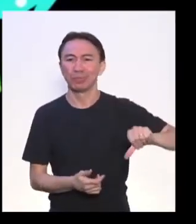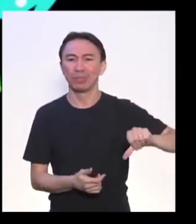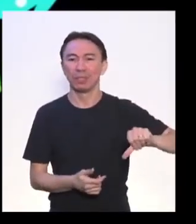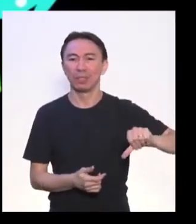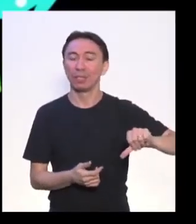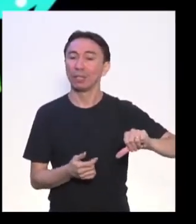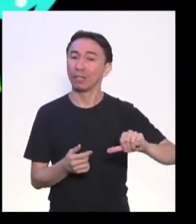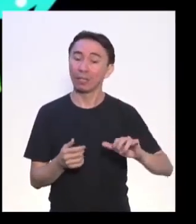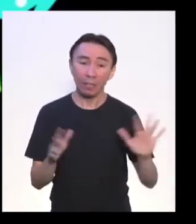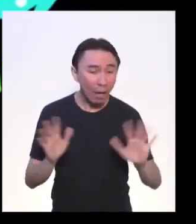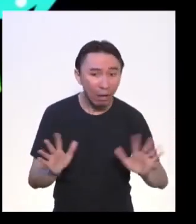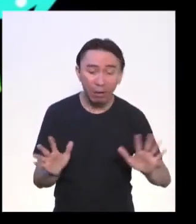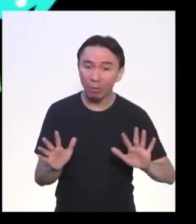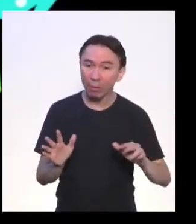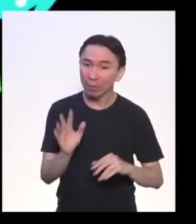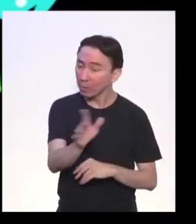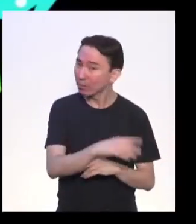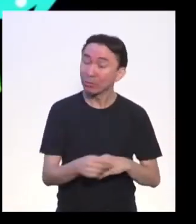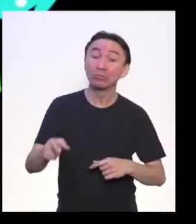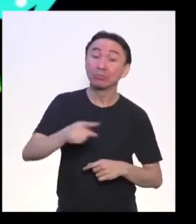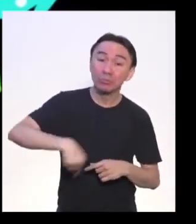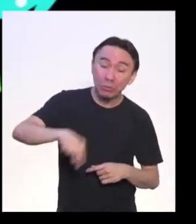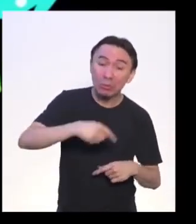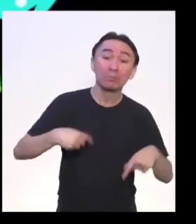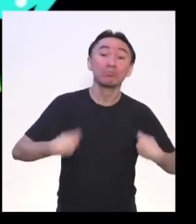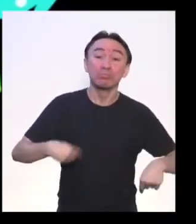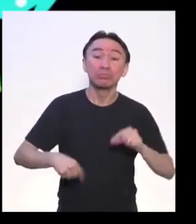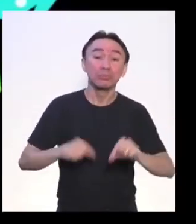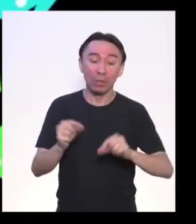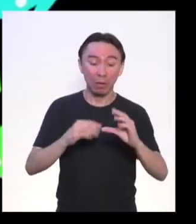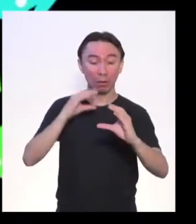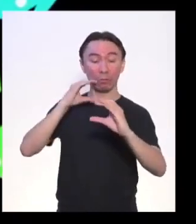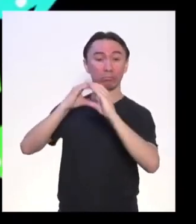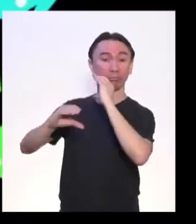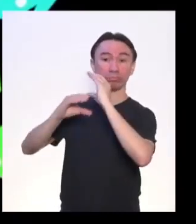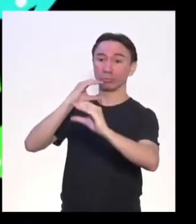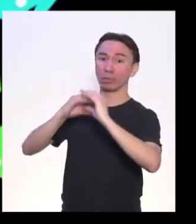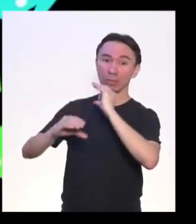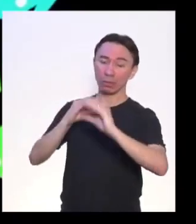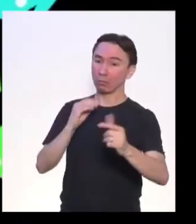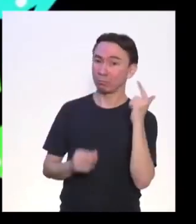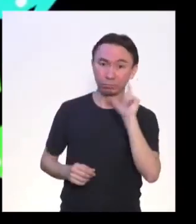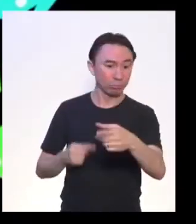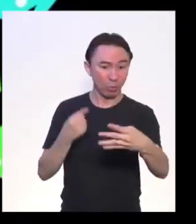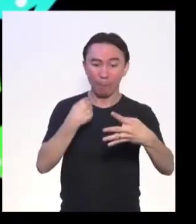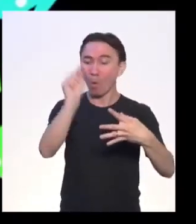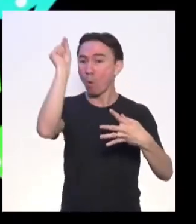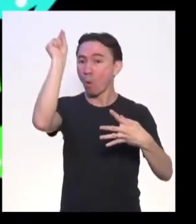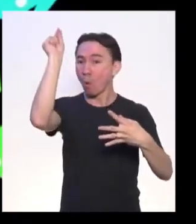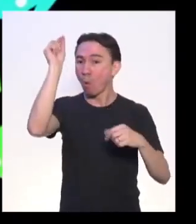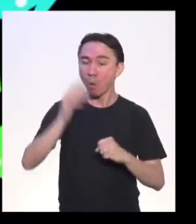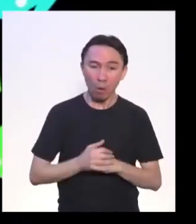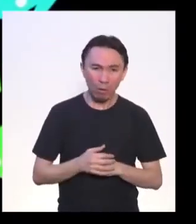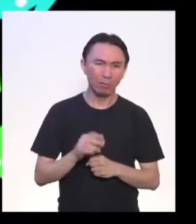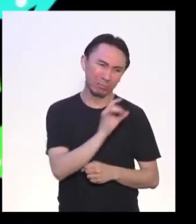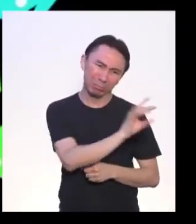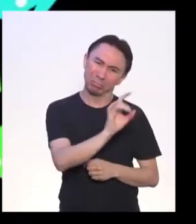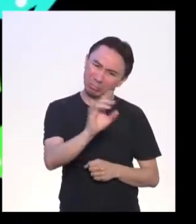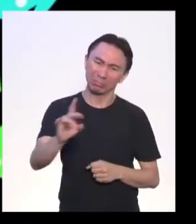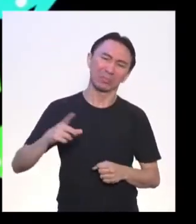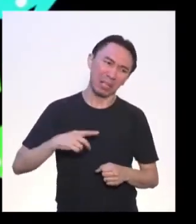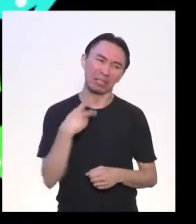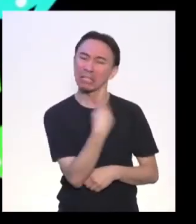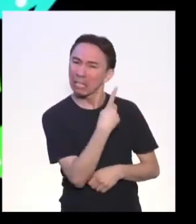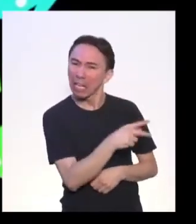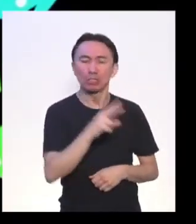falou. O objetivo principal, que é comunicar, foi cumprido. Cada um de nós tem a sua história, suas